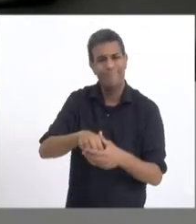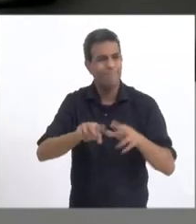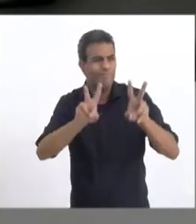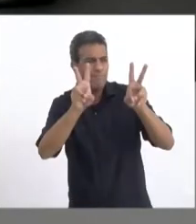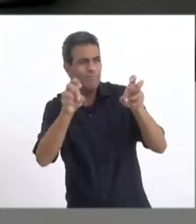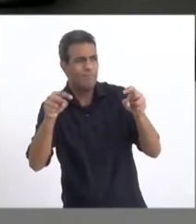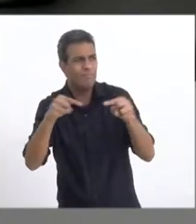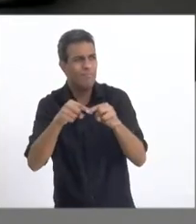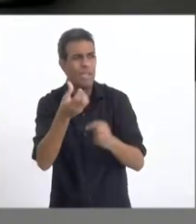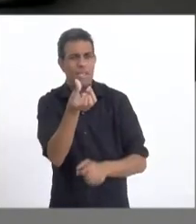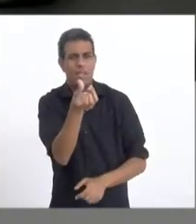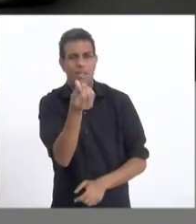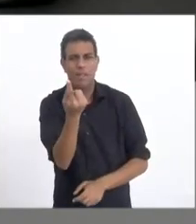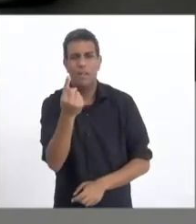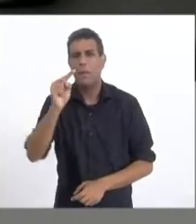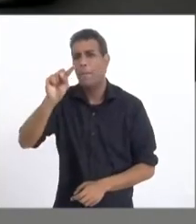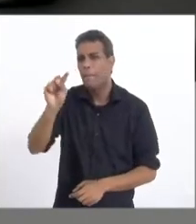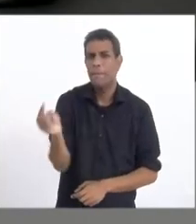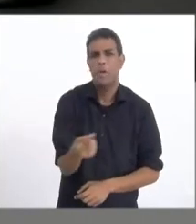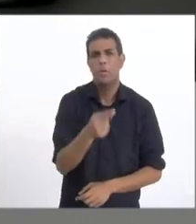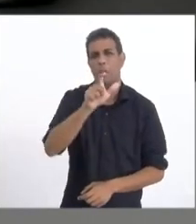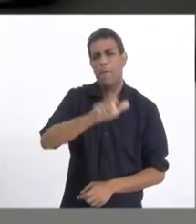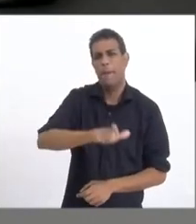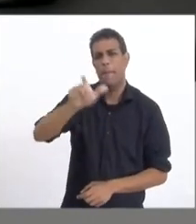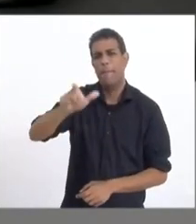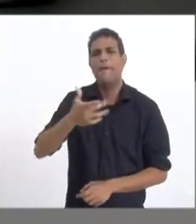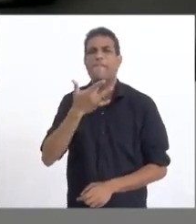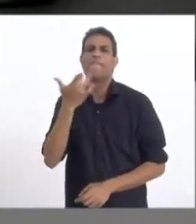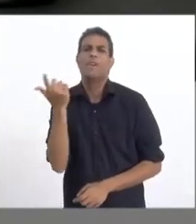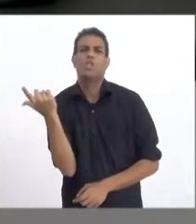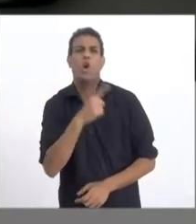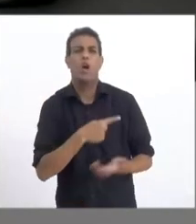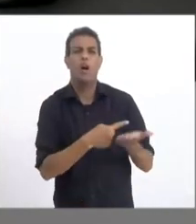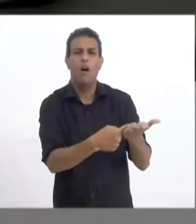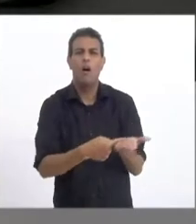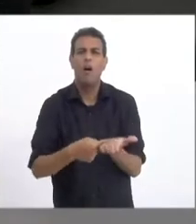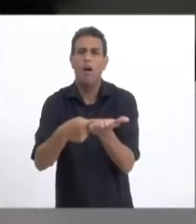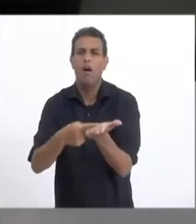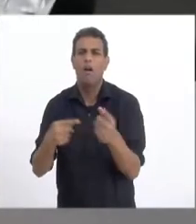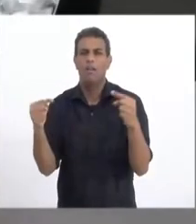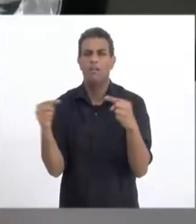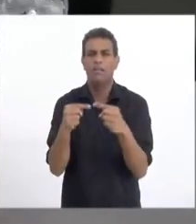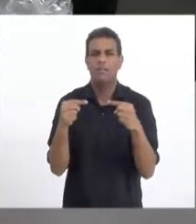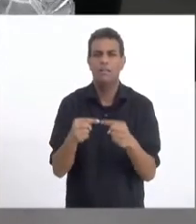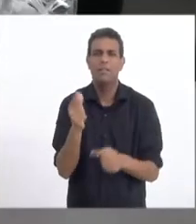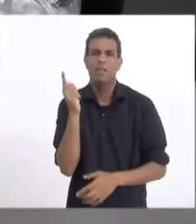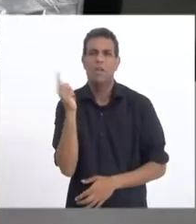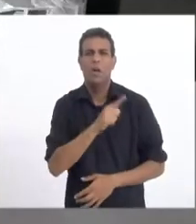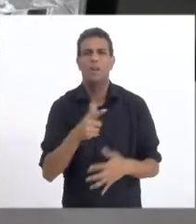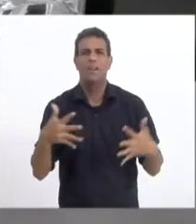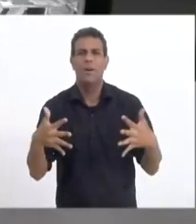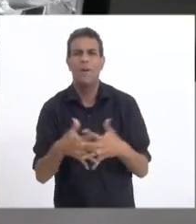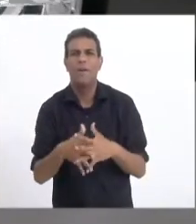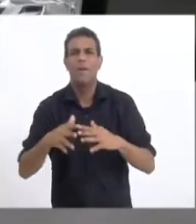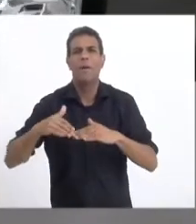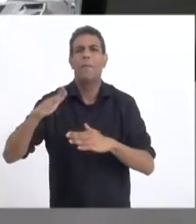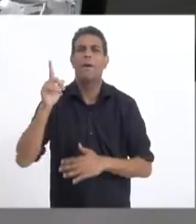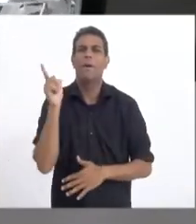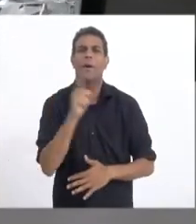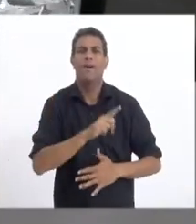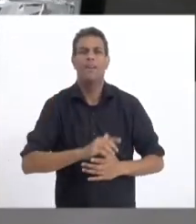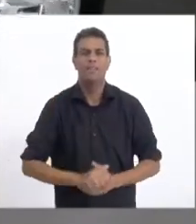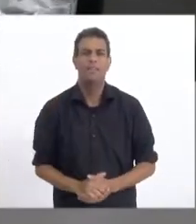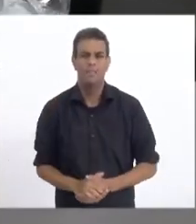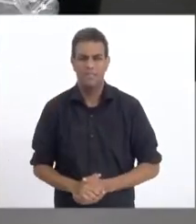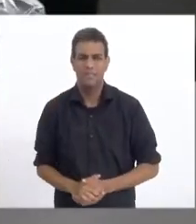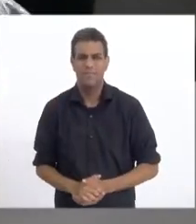têm 61 mil habitantes, então talvez seja mais fácil, um município de 1 milhão, de 600 mil, a complexidade é maior. E aí nós fazemos